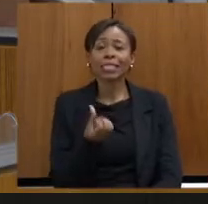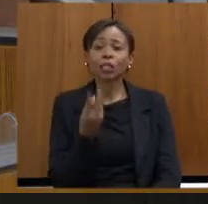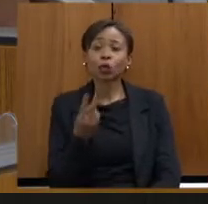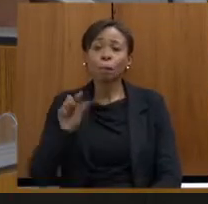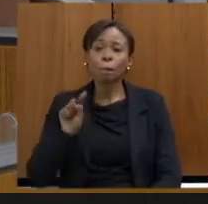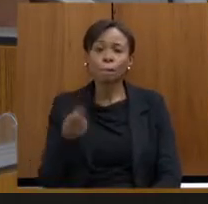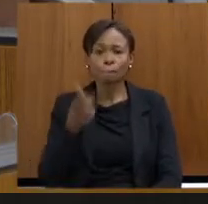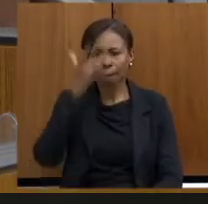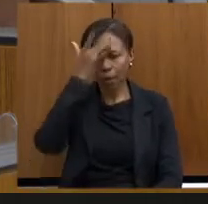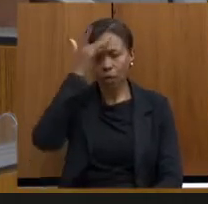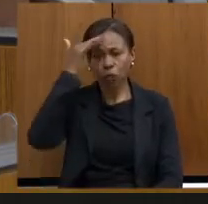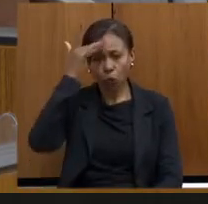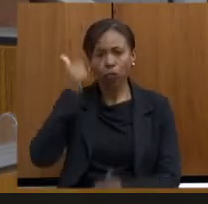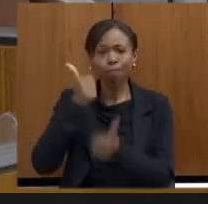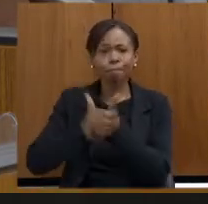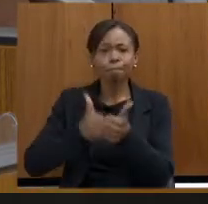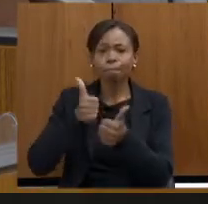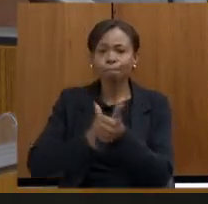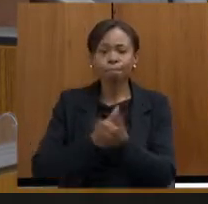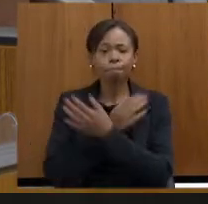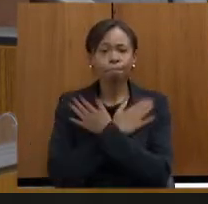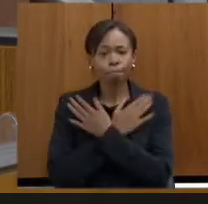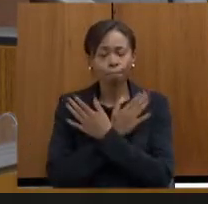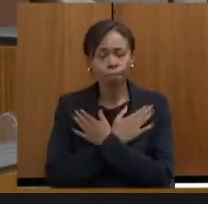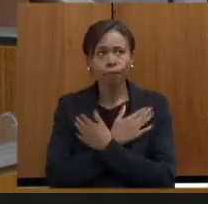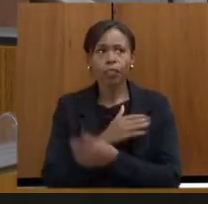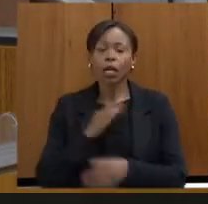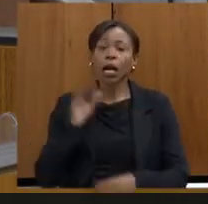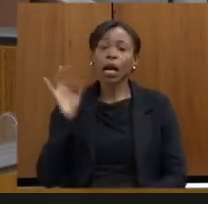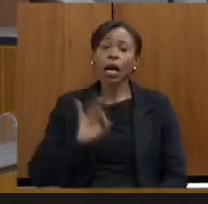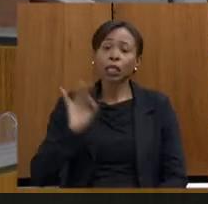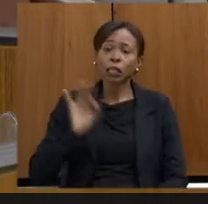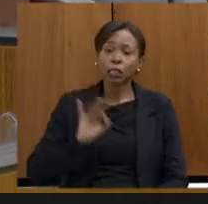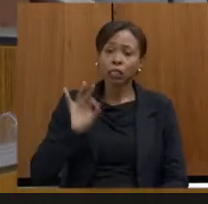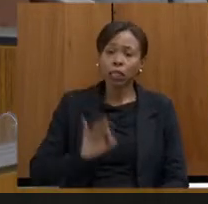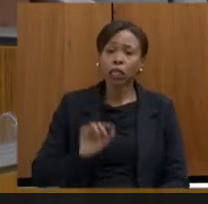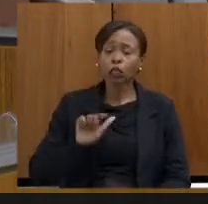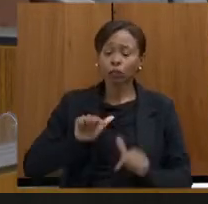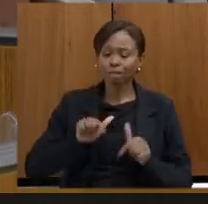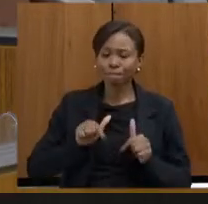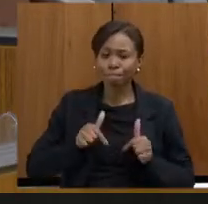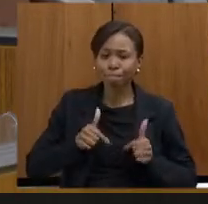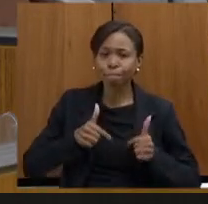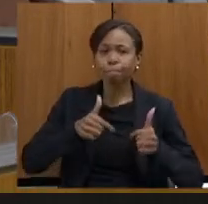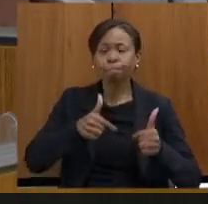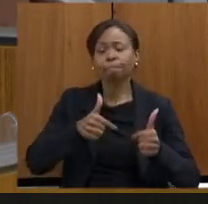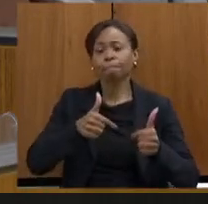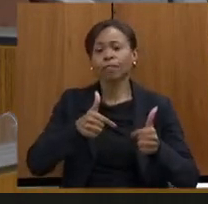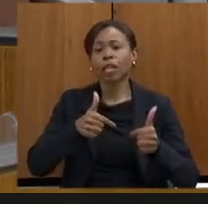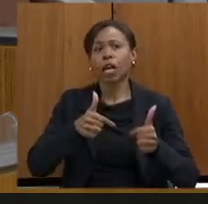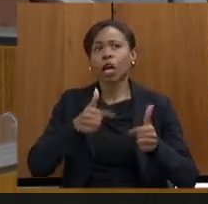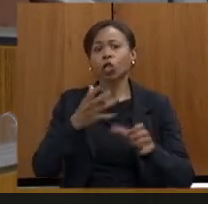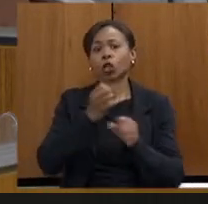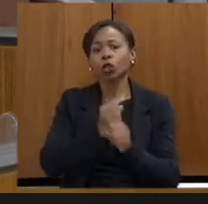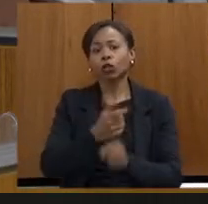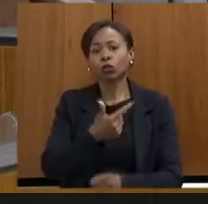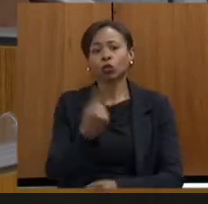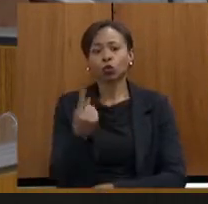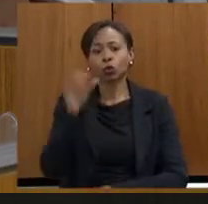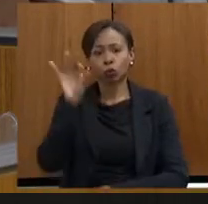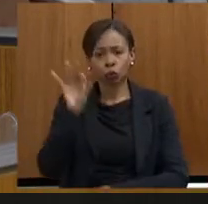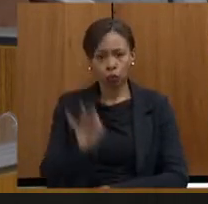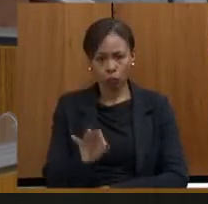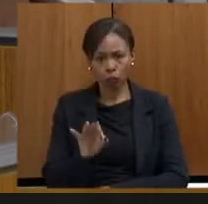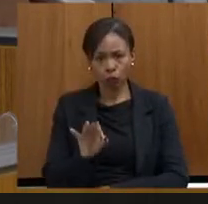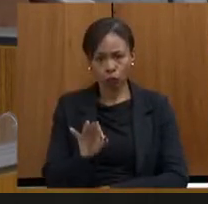1.062.000 pessoas desocupadas. A taxa de subutilização da força de trabalho alcançava 21%